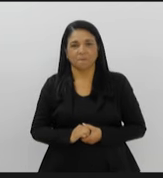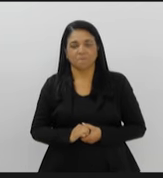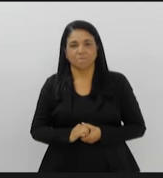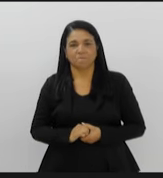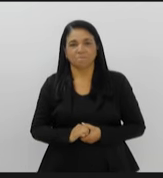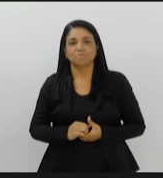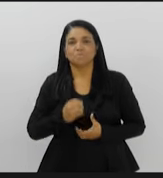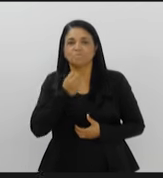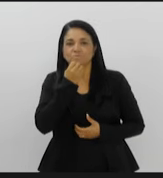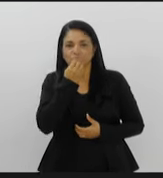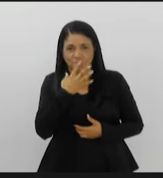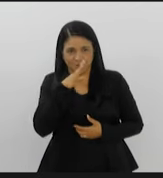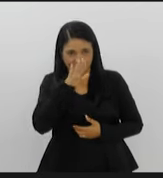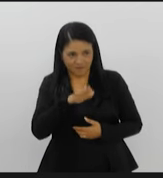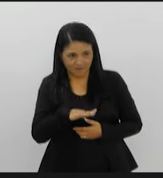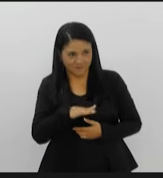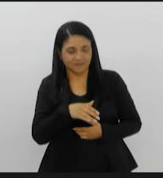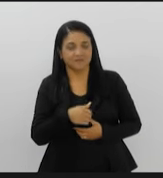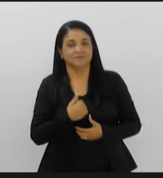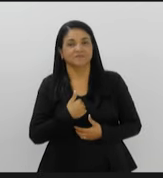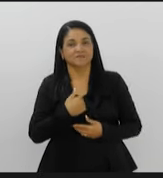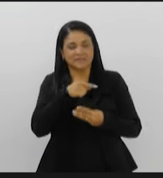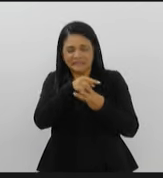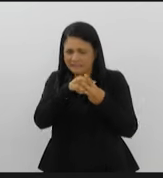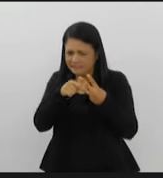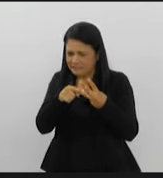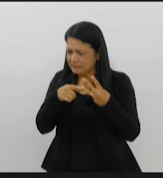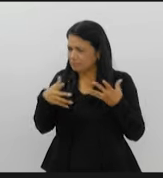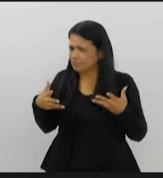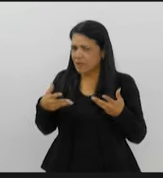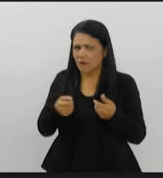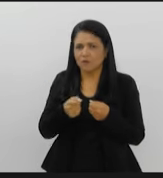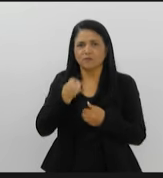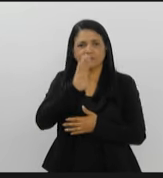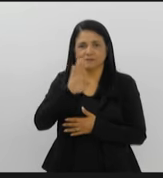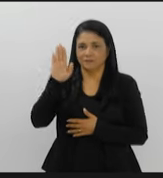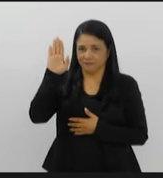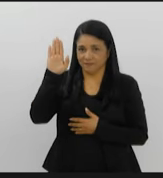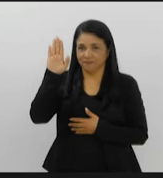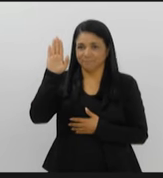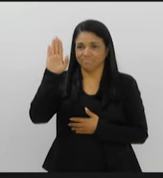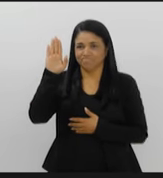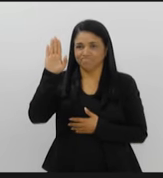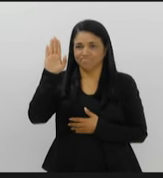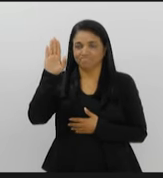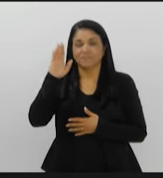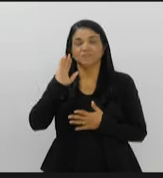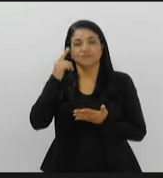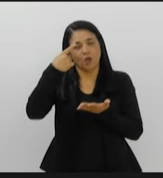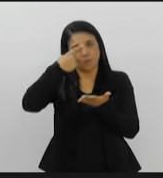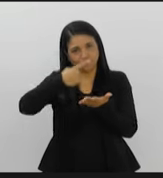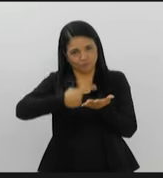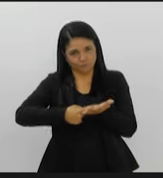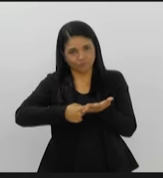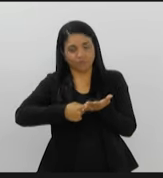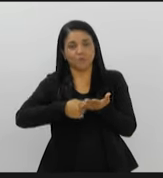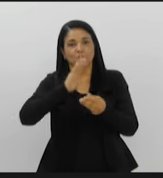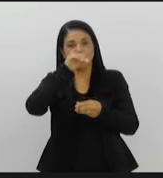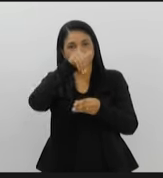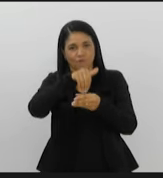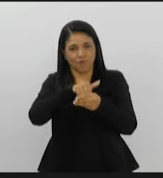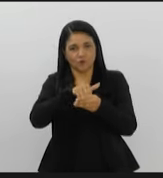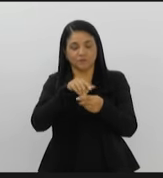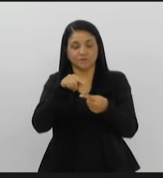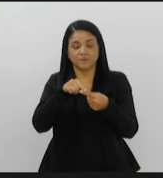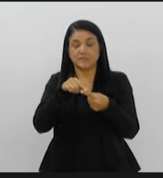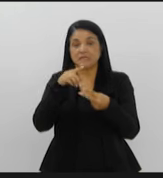Boa tarde. São três excelentes candidatas, mas conforme já comprometido, meu voto vai para